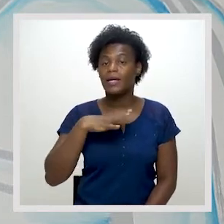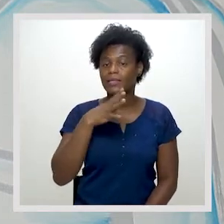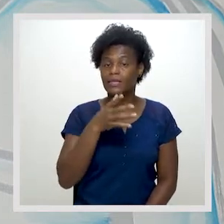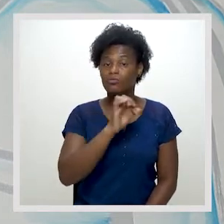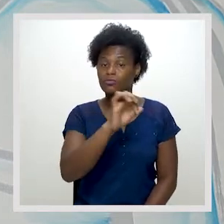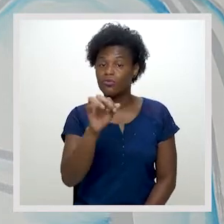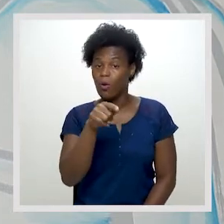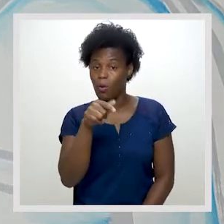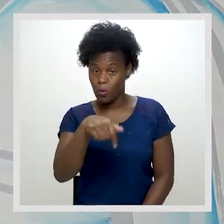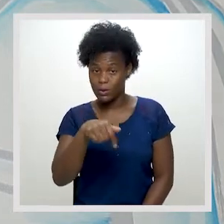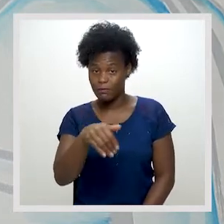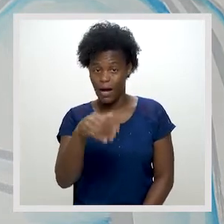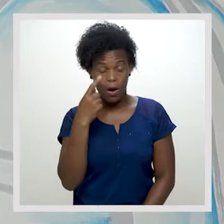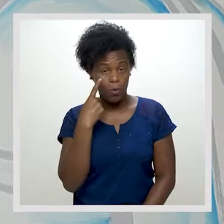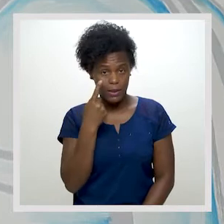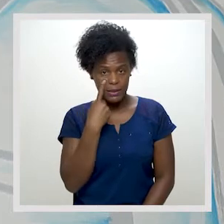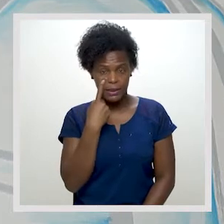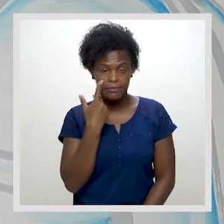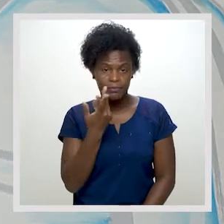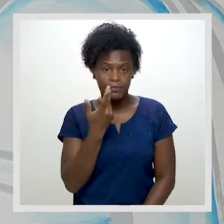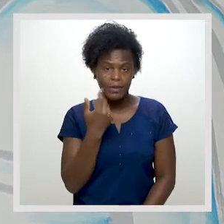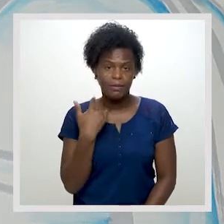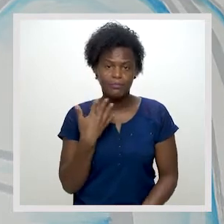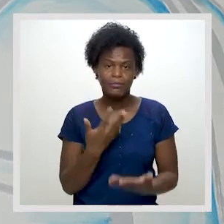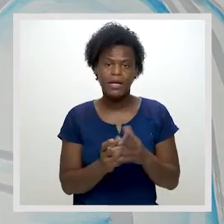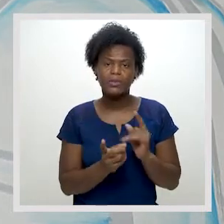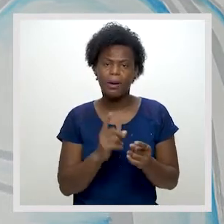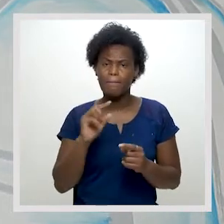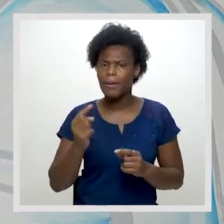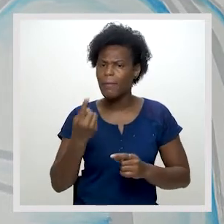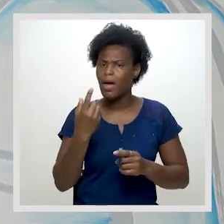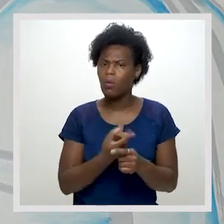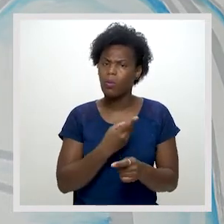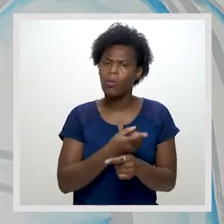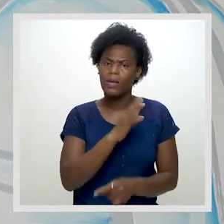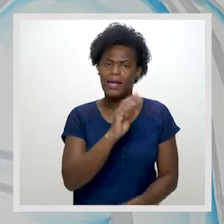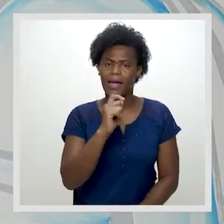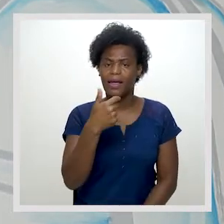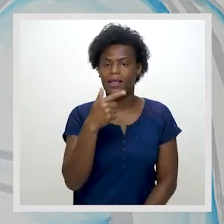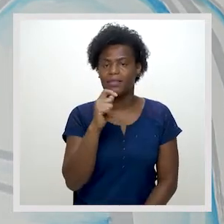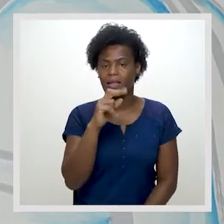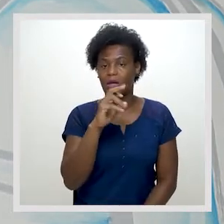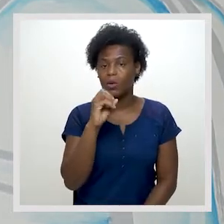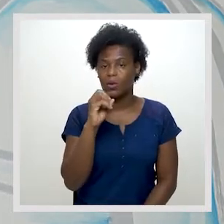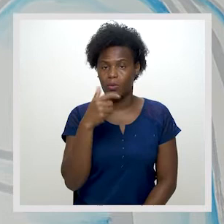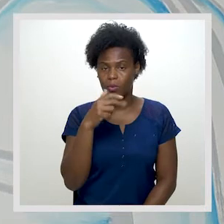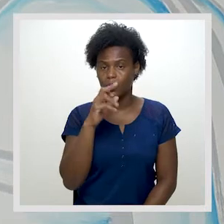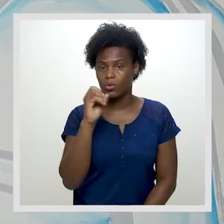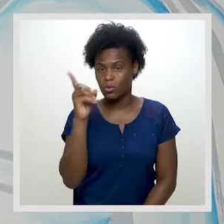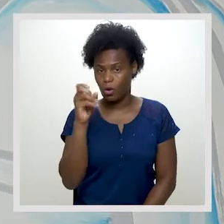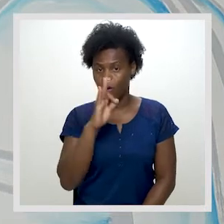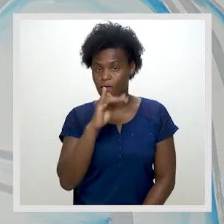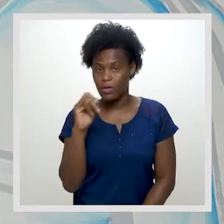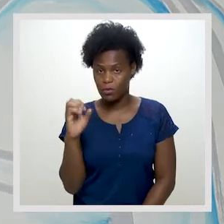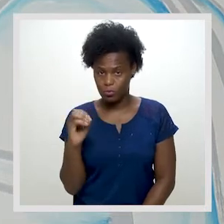vocês vão hoje conhecer o que é. Desde que formou os primeiros heterotróficos, que são anaeróbios, na ausência de